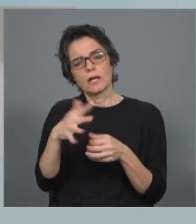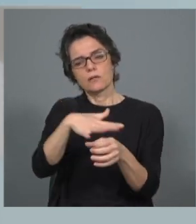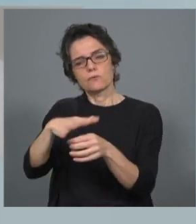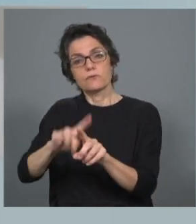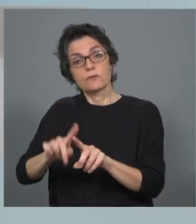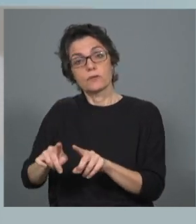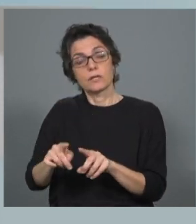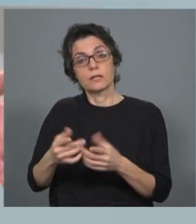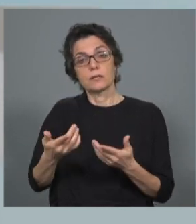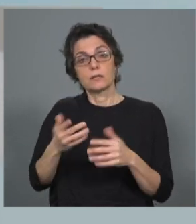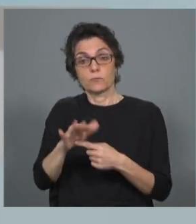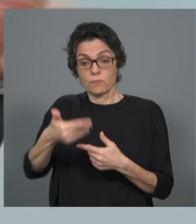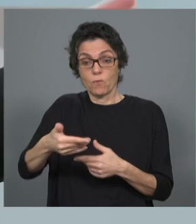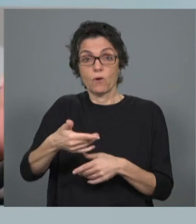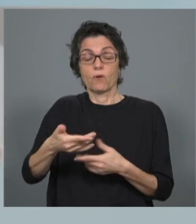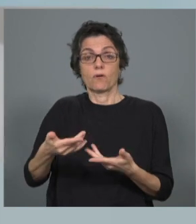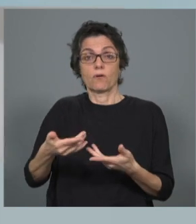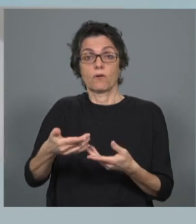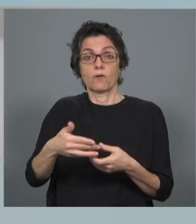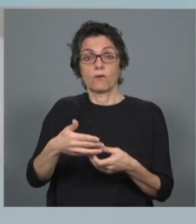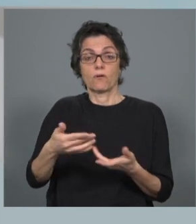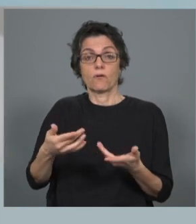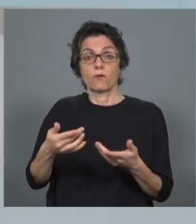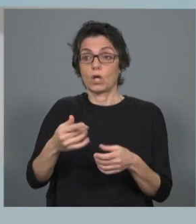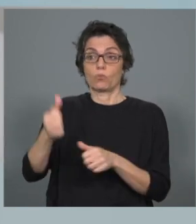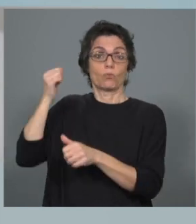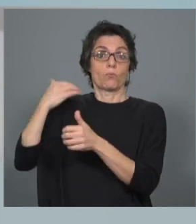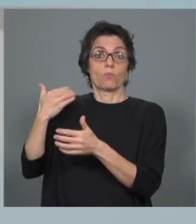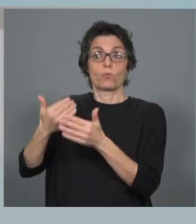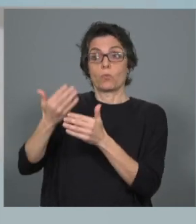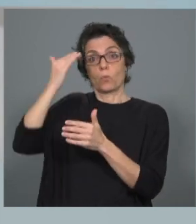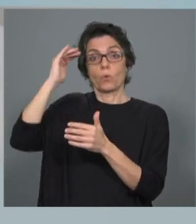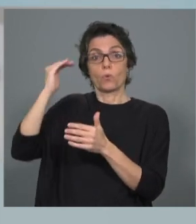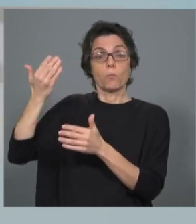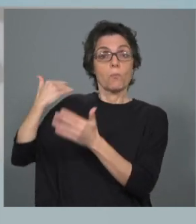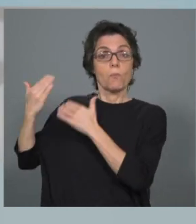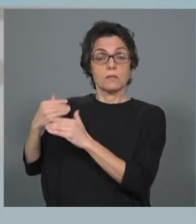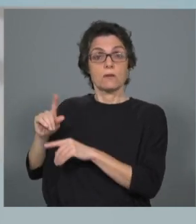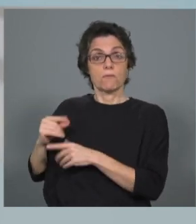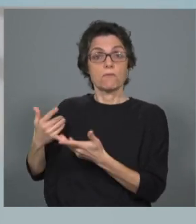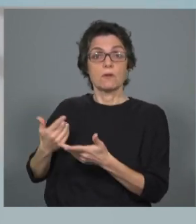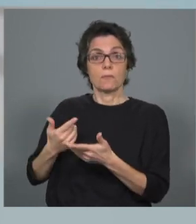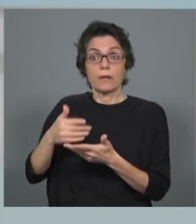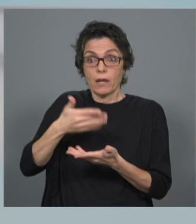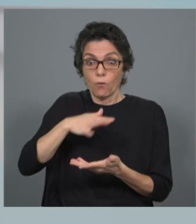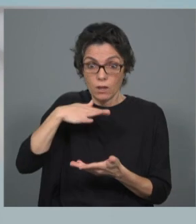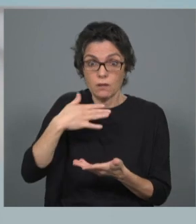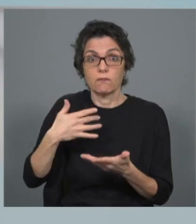muito dramáticas e muito difíceis, como são as que ao longo da história existiram e que claramente agora nas vidas de muitos e de muitas famílias se